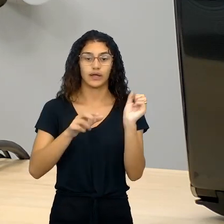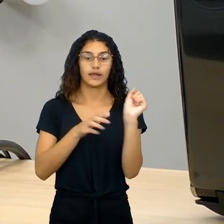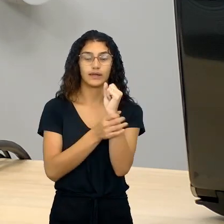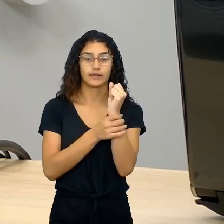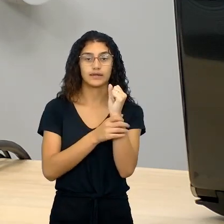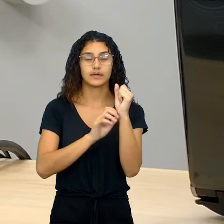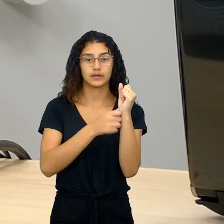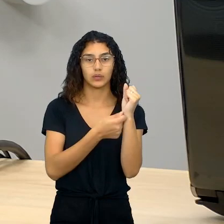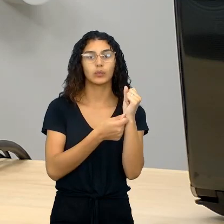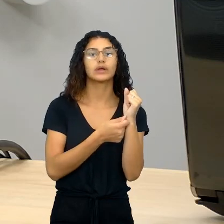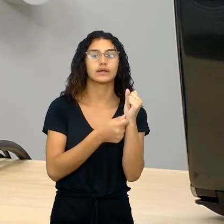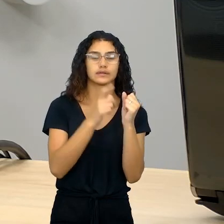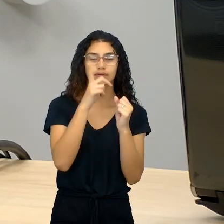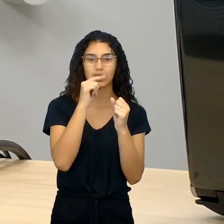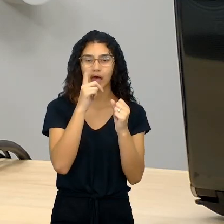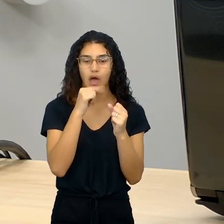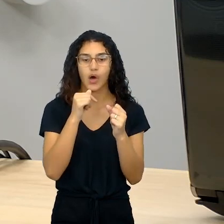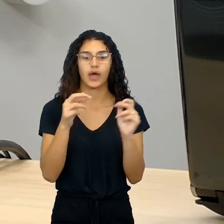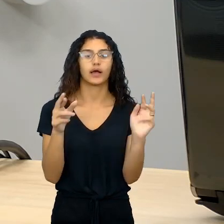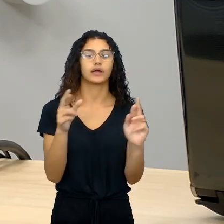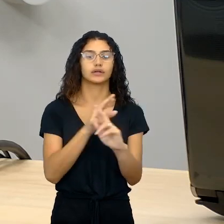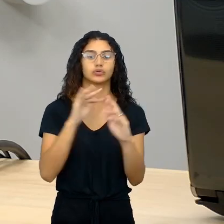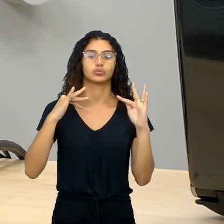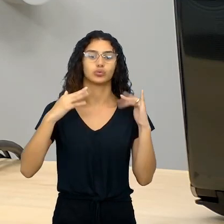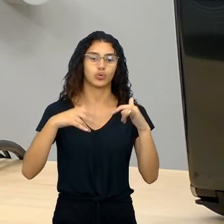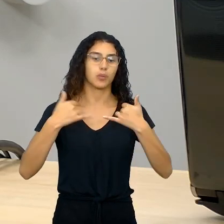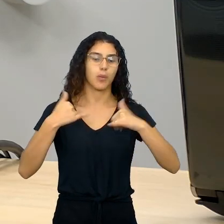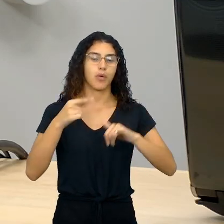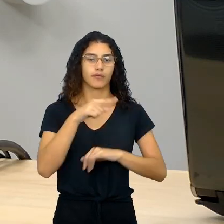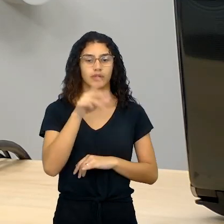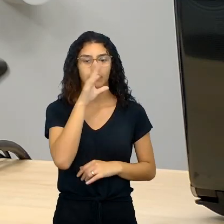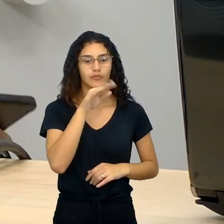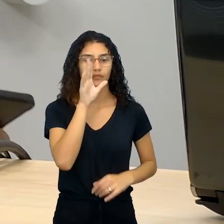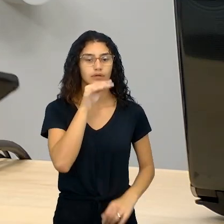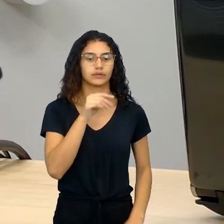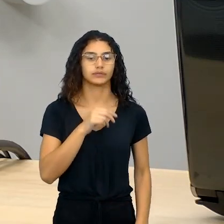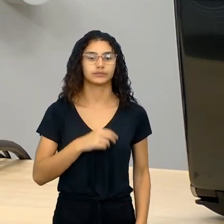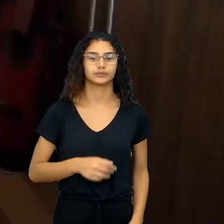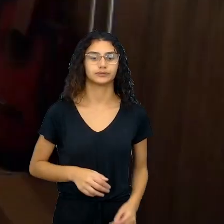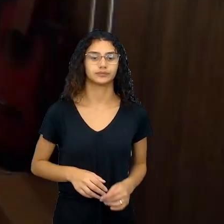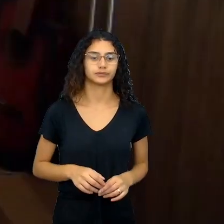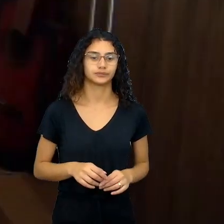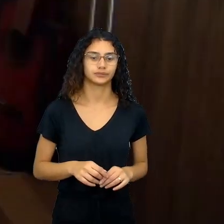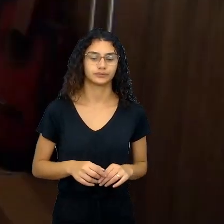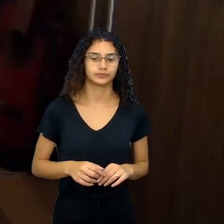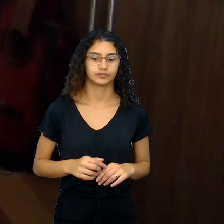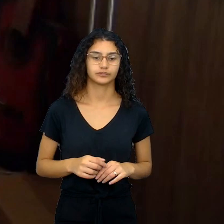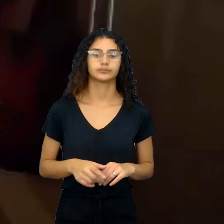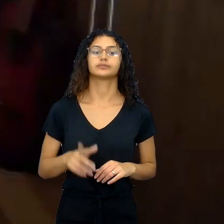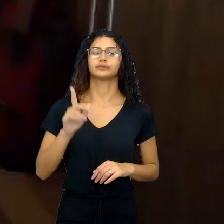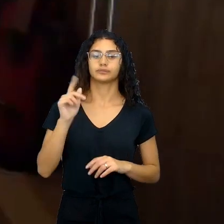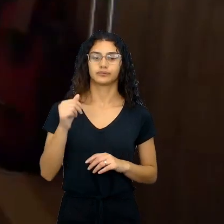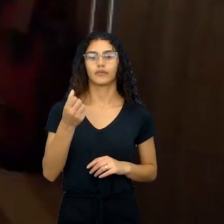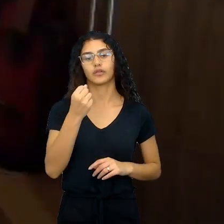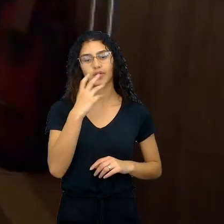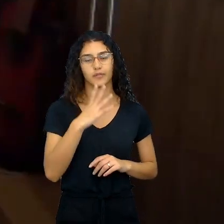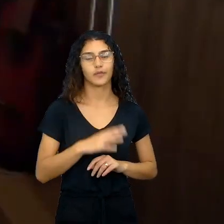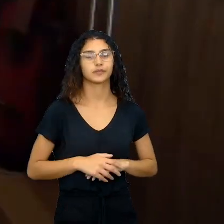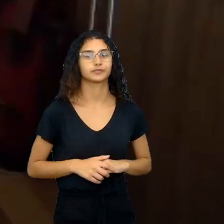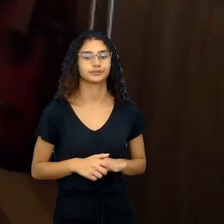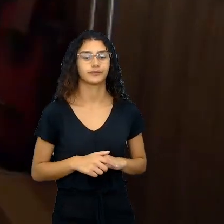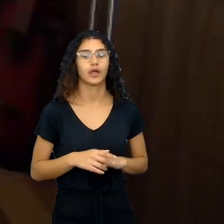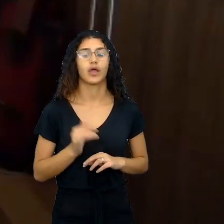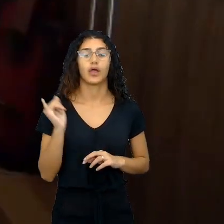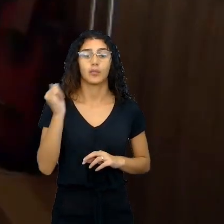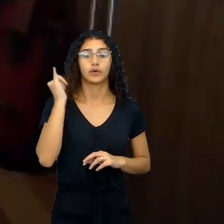hídrica, né? Que tem total relação lá com a crise energética que você estava comentando. É isso. É isso, muito bom. É